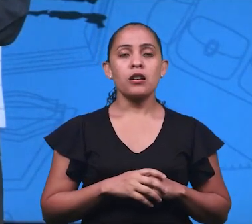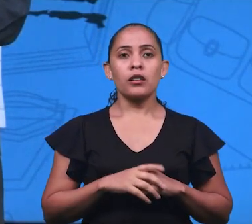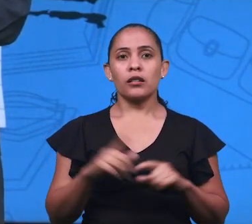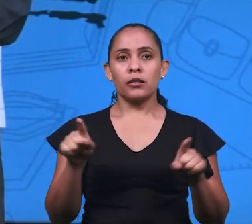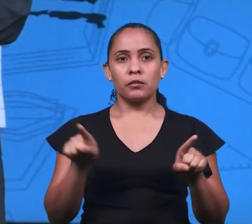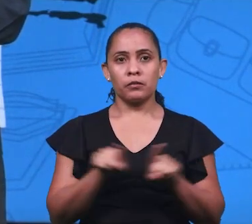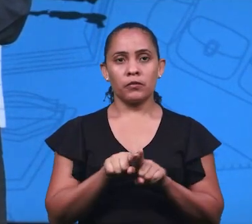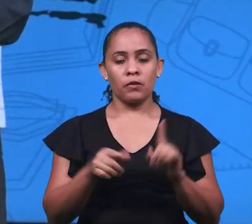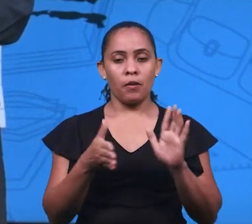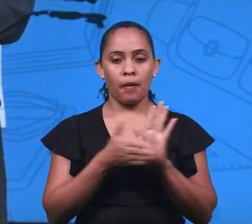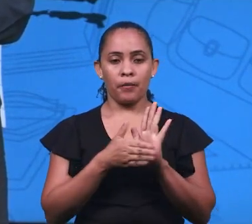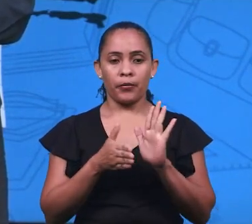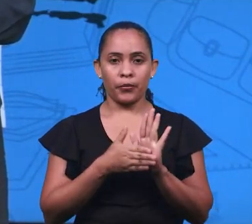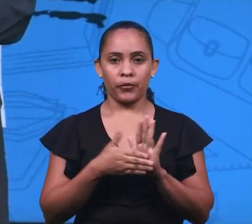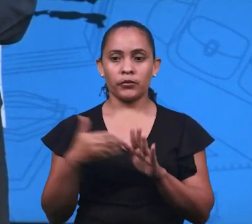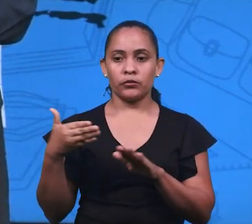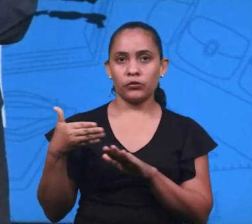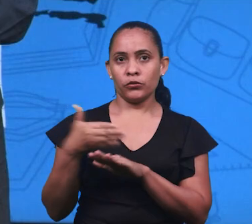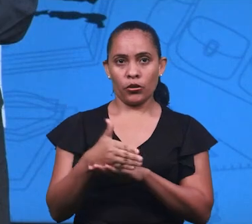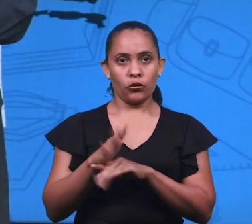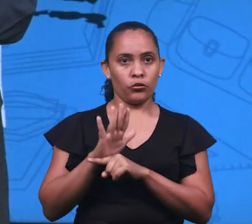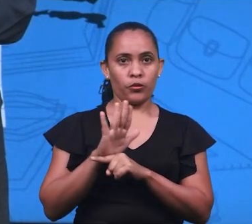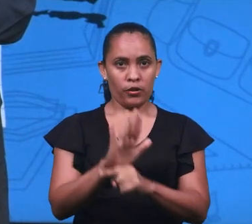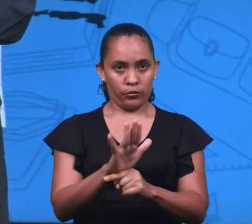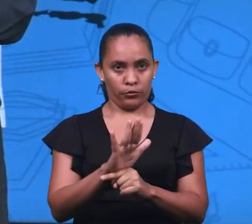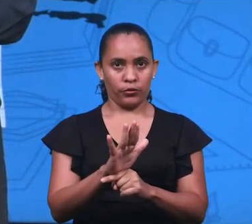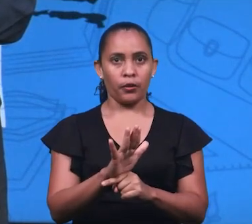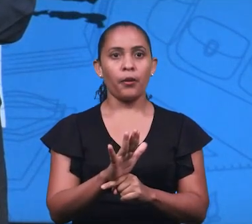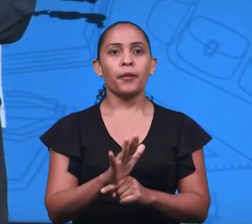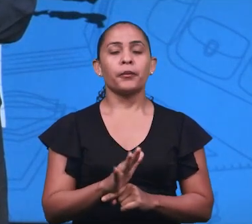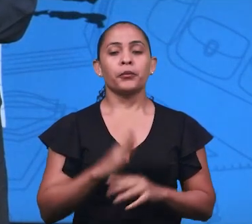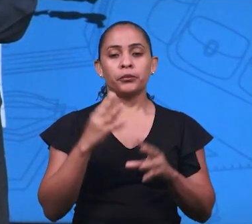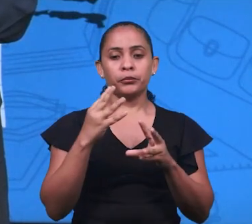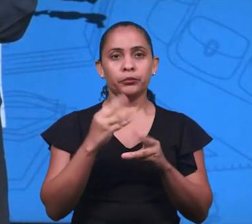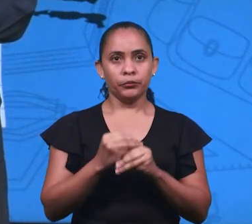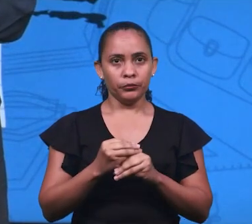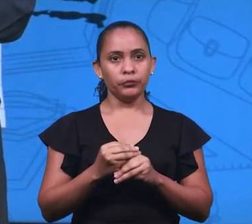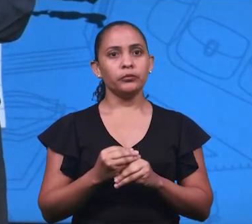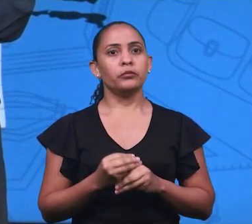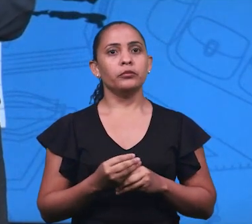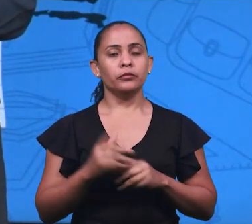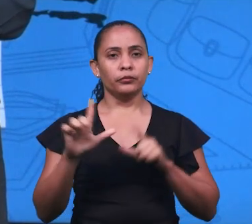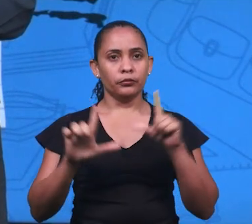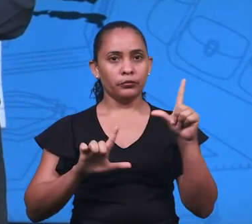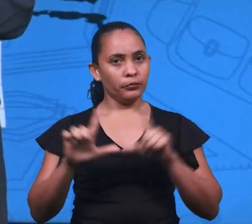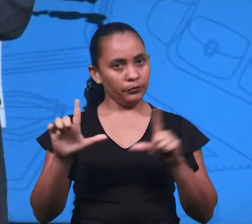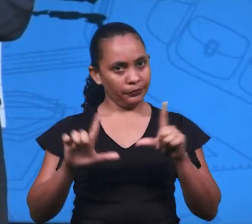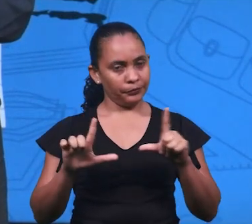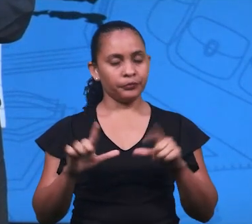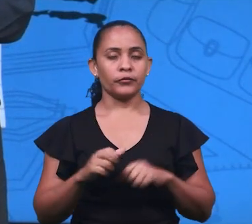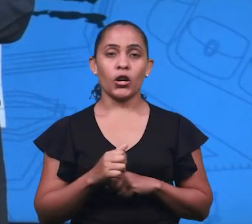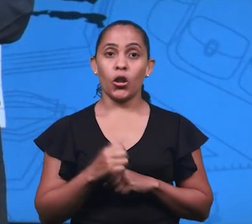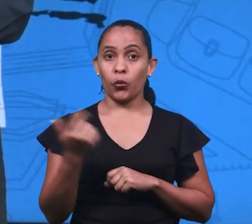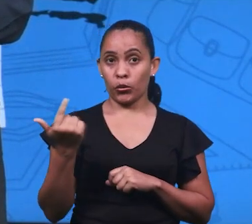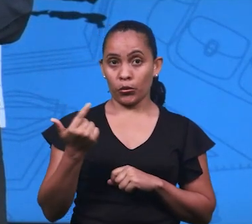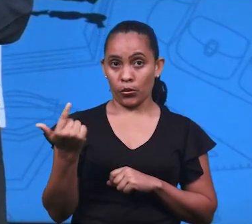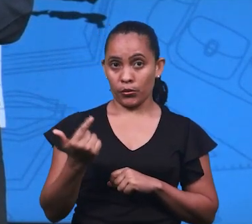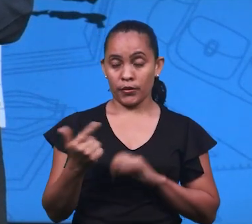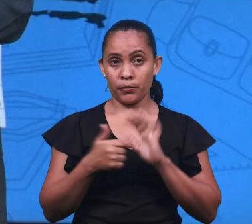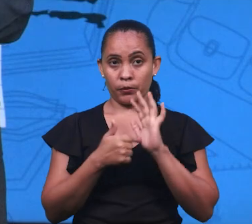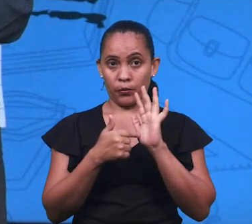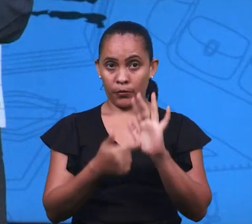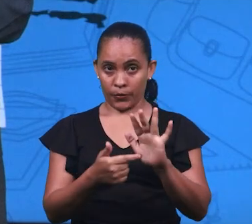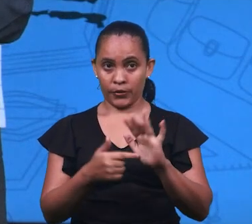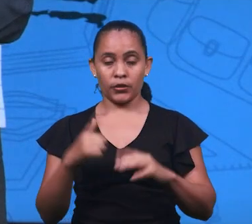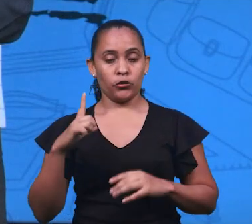de intervenção. Isso foi o resumo do programa 1. Isso. No programa 2, o que mais se destaca é que o aluno